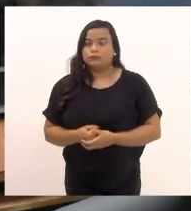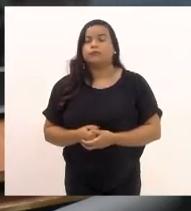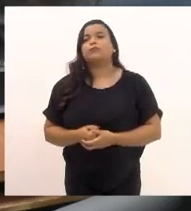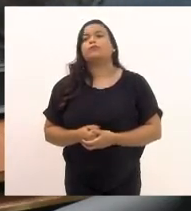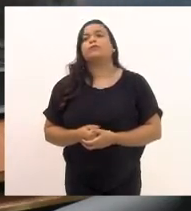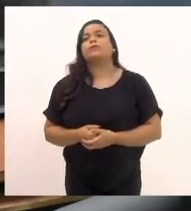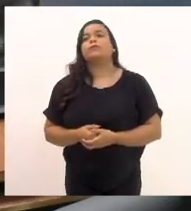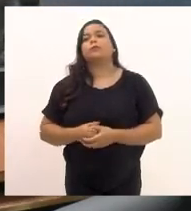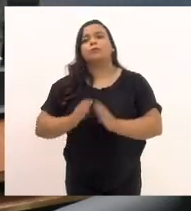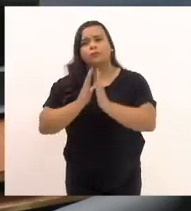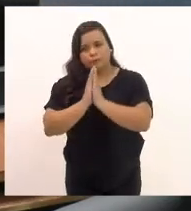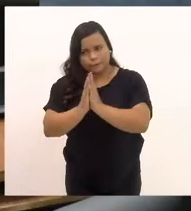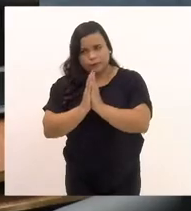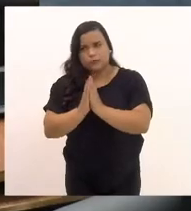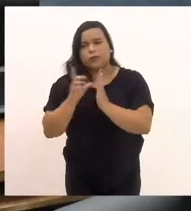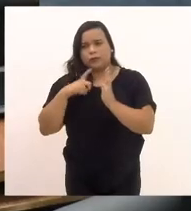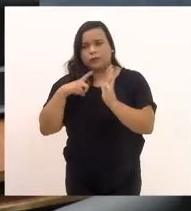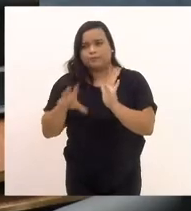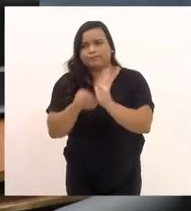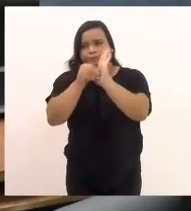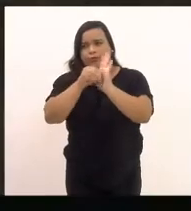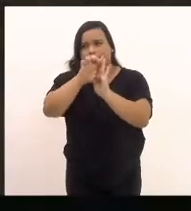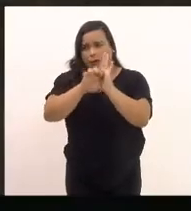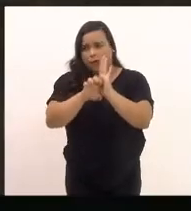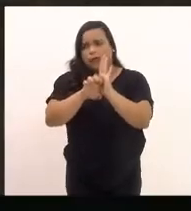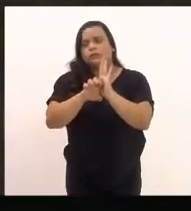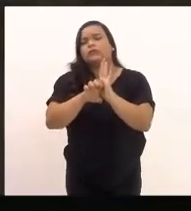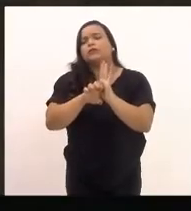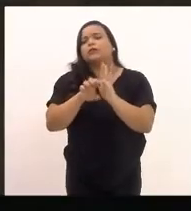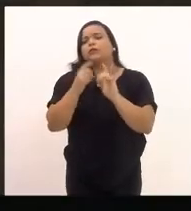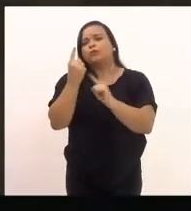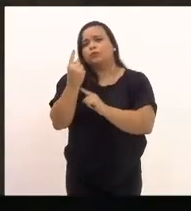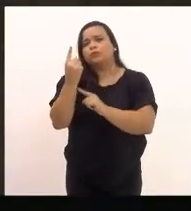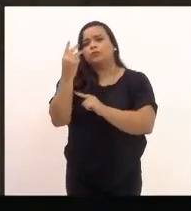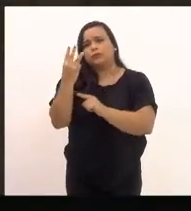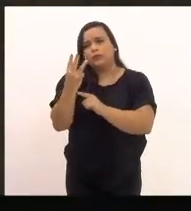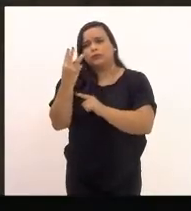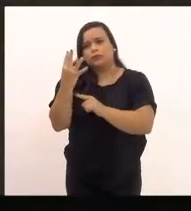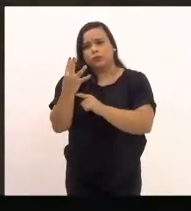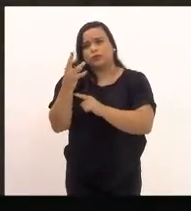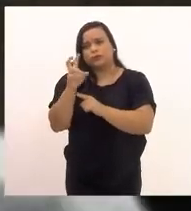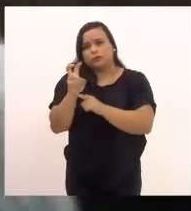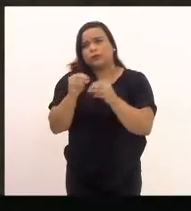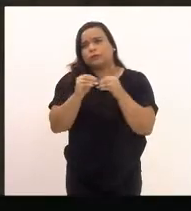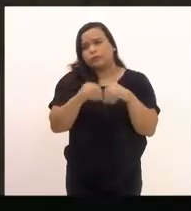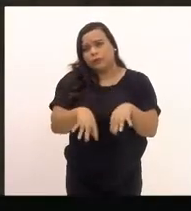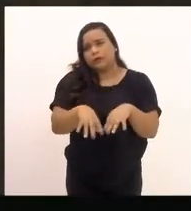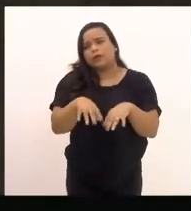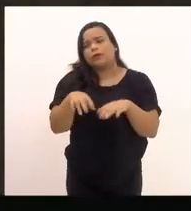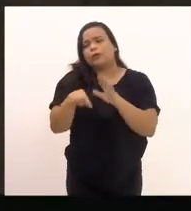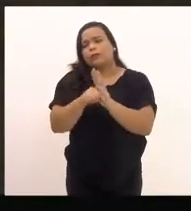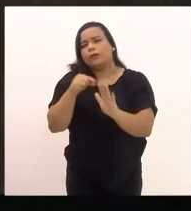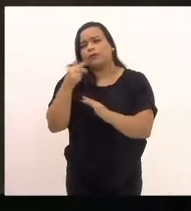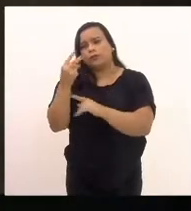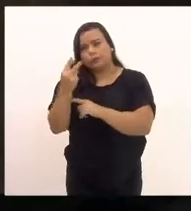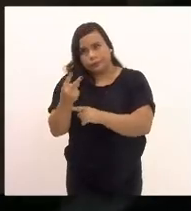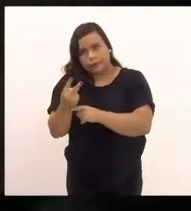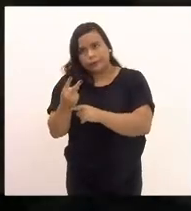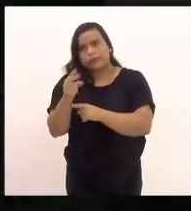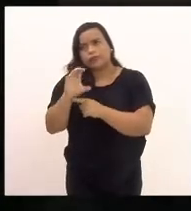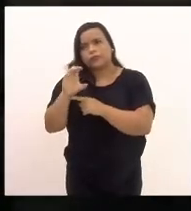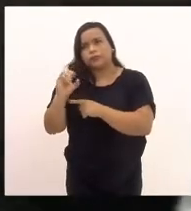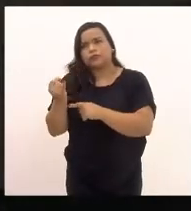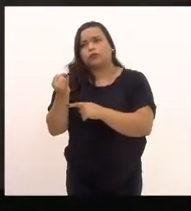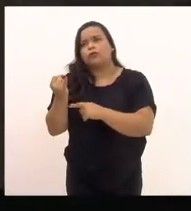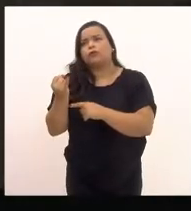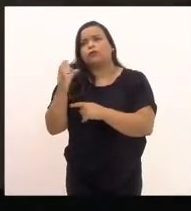Favorável com subemendas, emendas 1, 3, 4 e 5, prejudicada a emenda 2 pela emenda CCJ, concluindo por